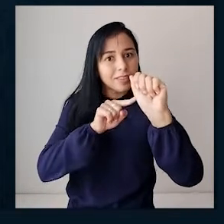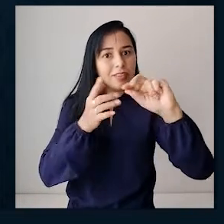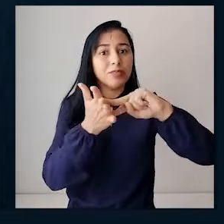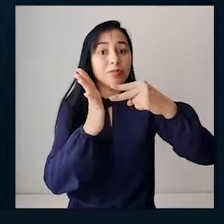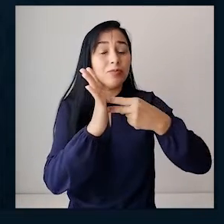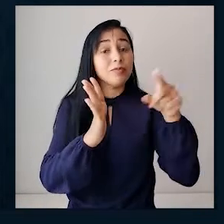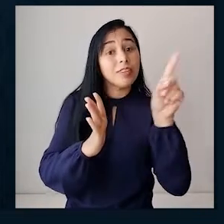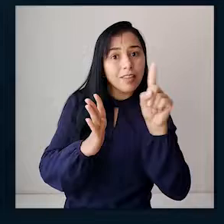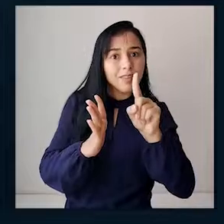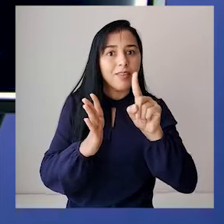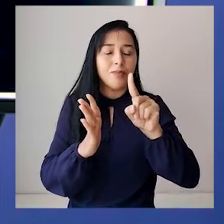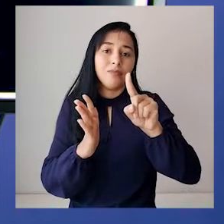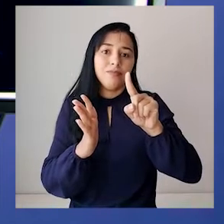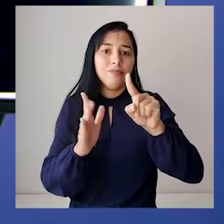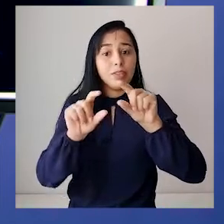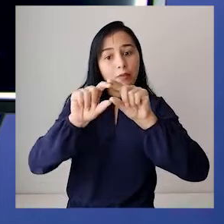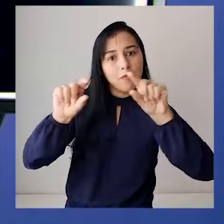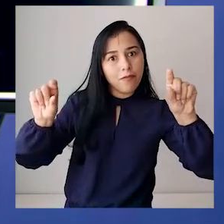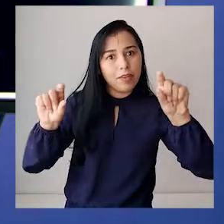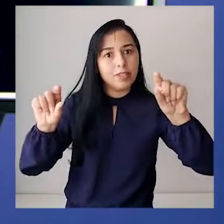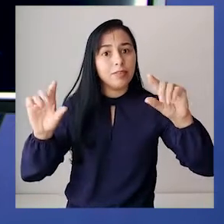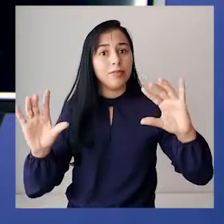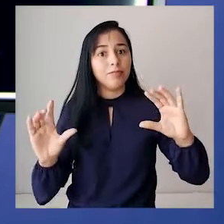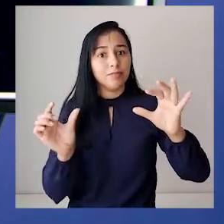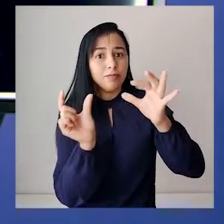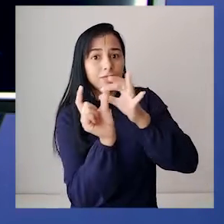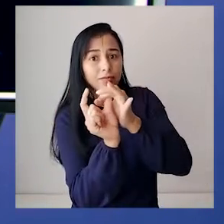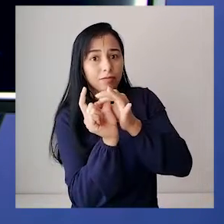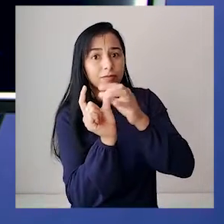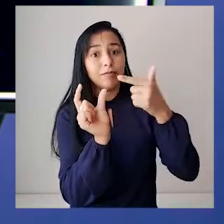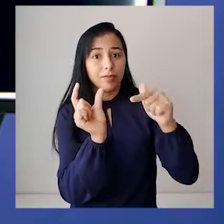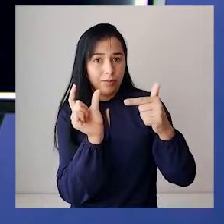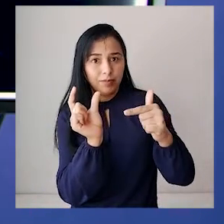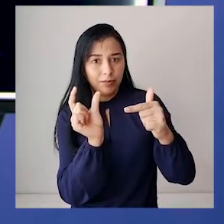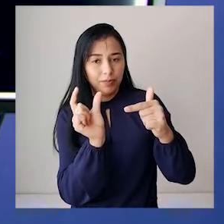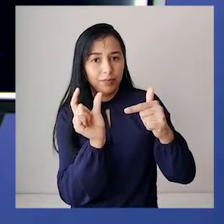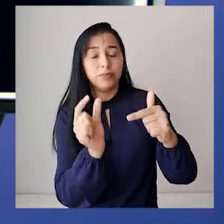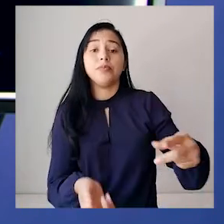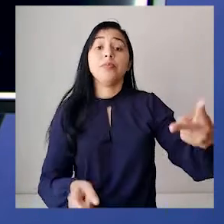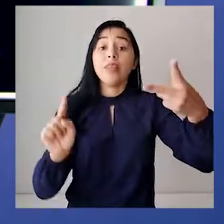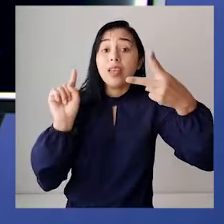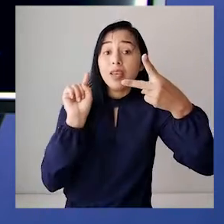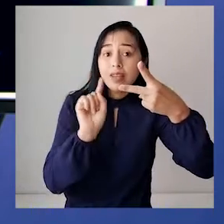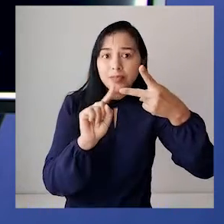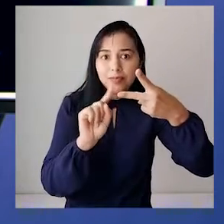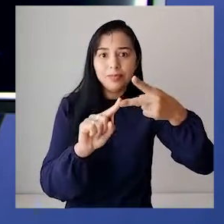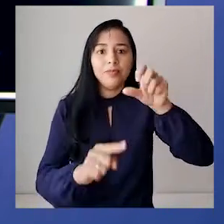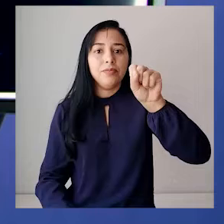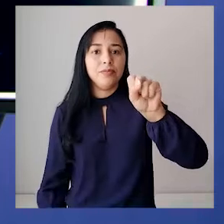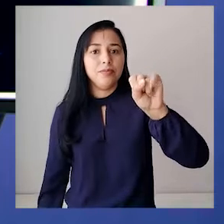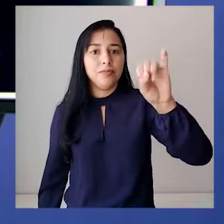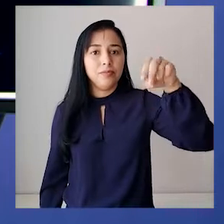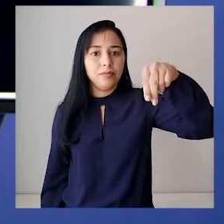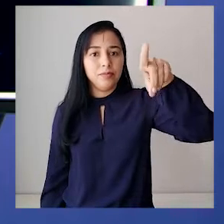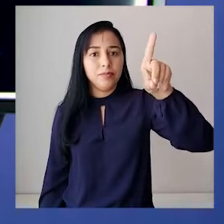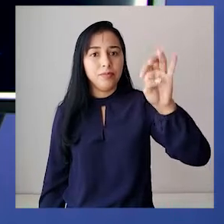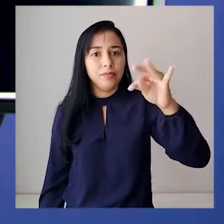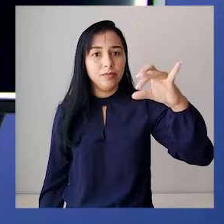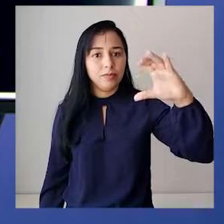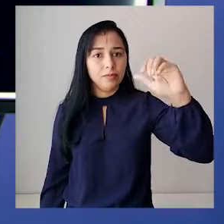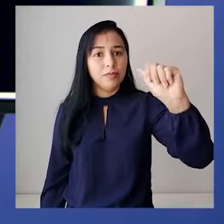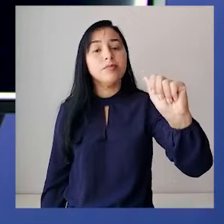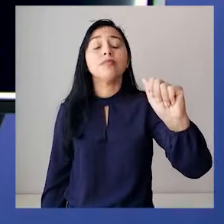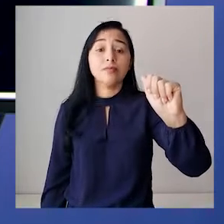coordenada assindética. Já nas orações coordenadas sindéticas, a gente vai perceber que vai haver